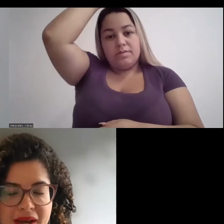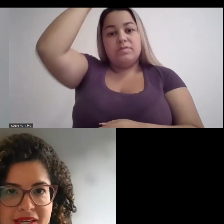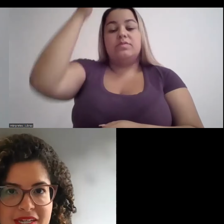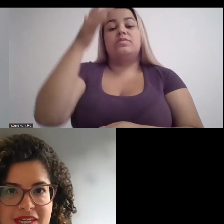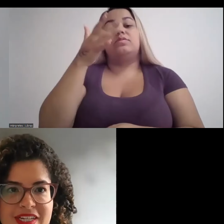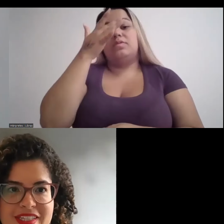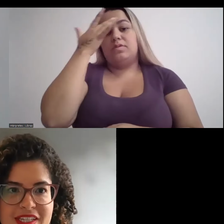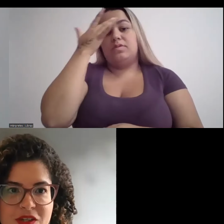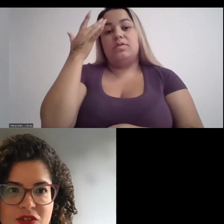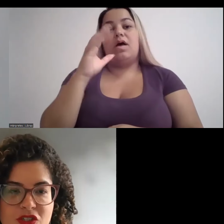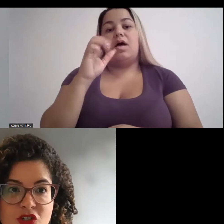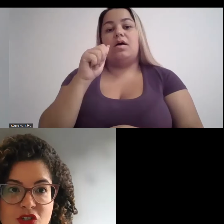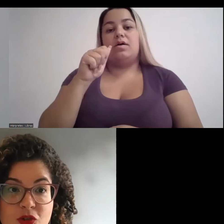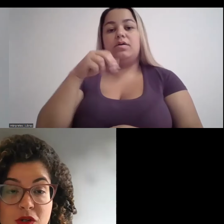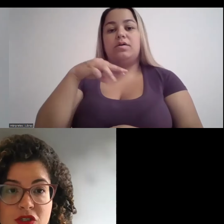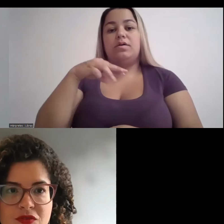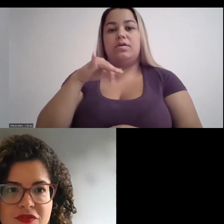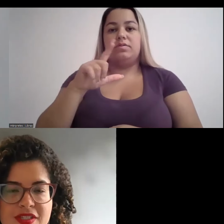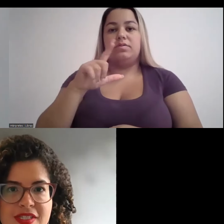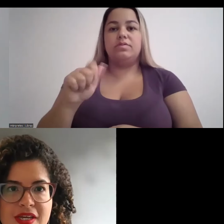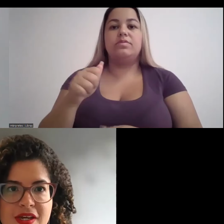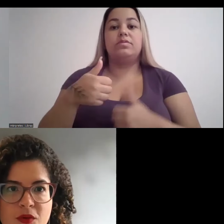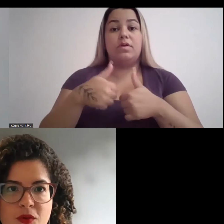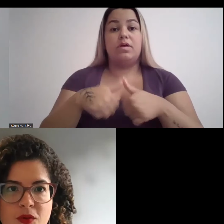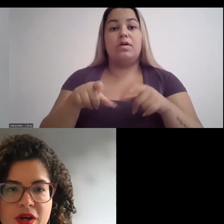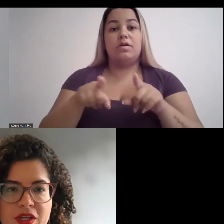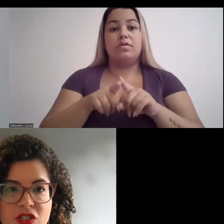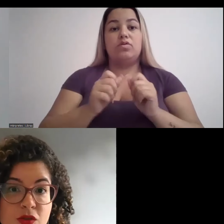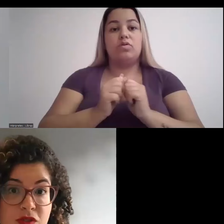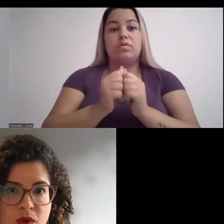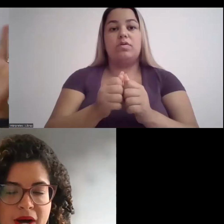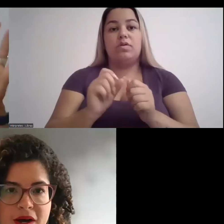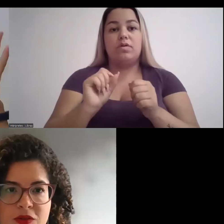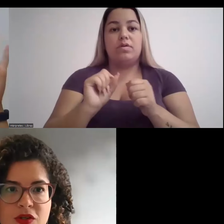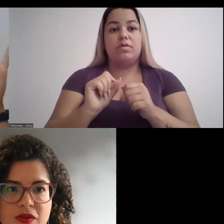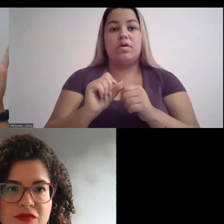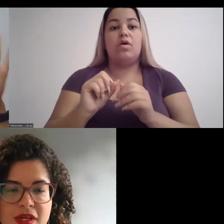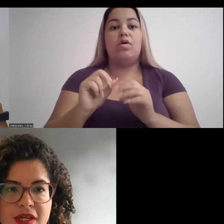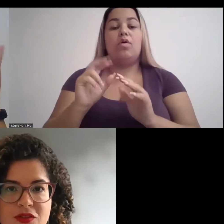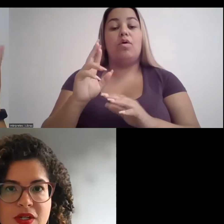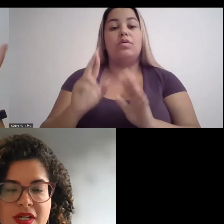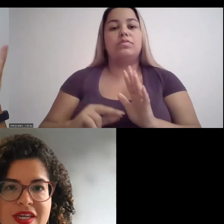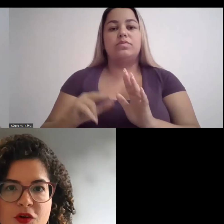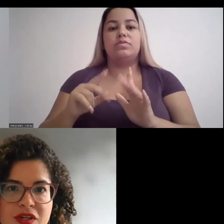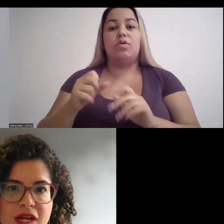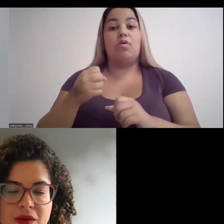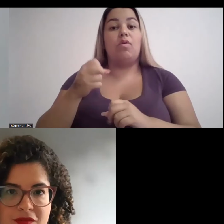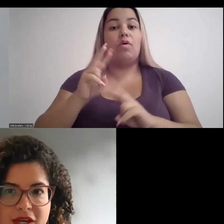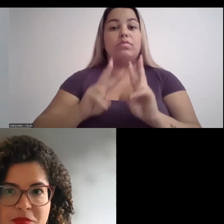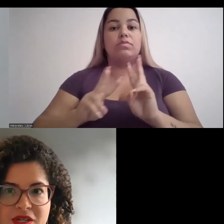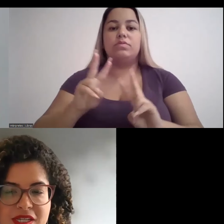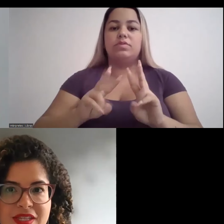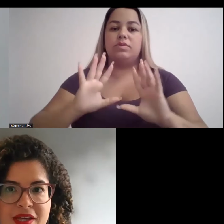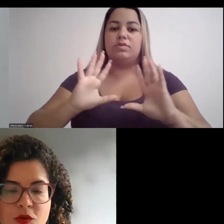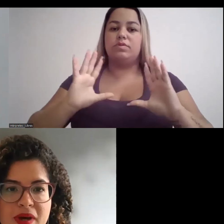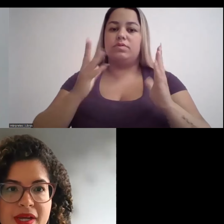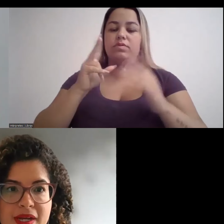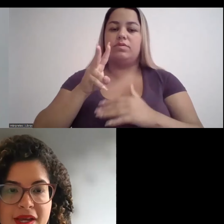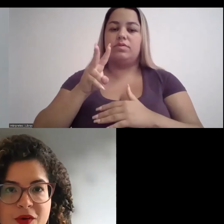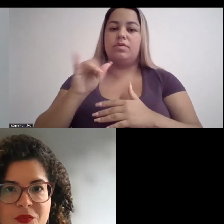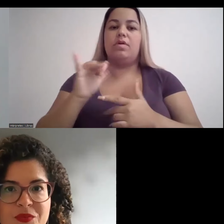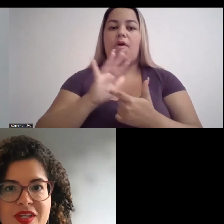Camila Maia, que está aqui com a gente hoje, vai fazer o registro visual do nosso evento e ao final ela vai apresentar